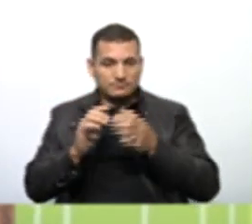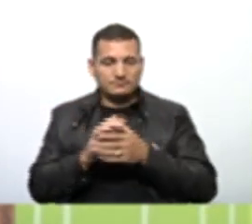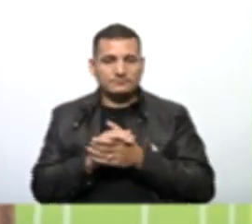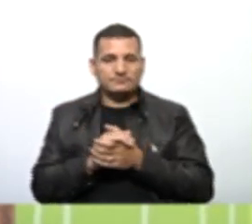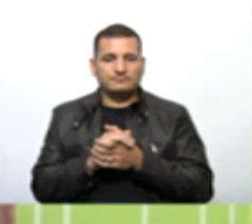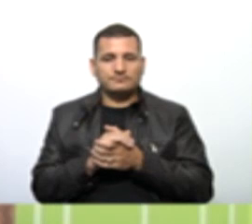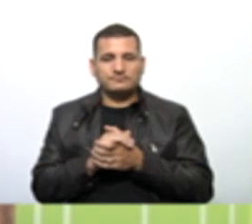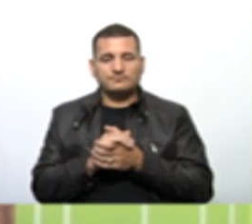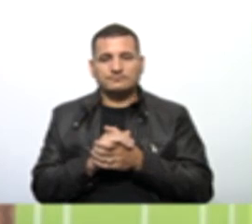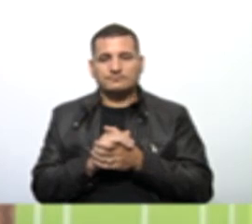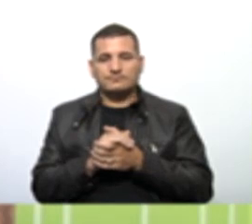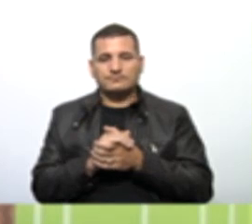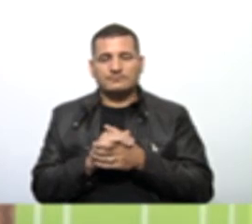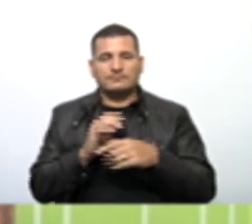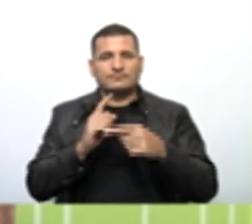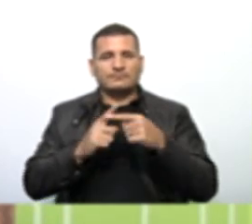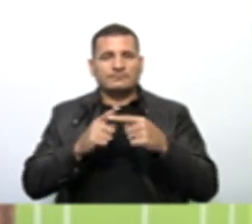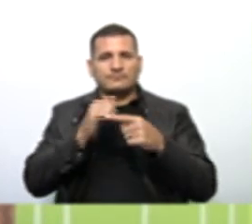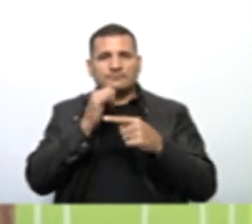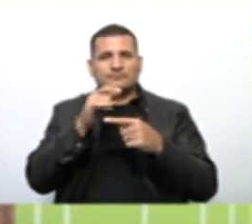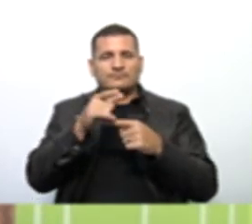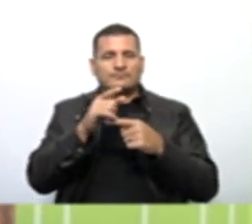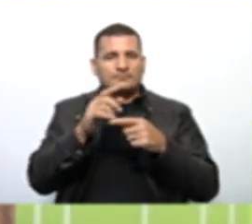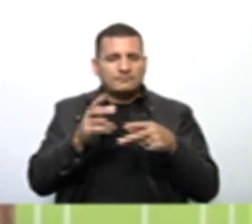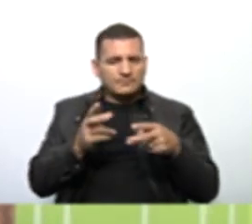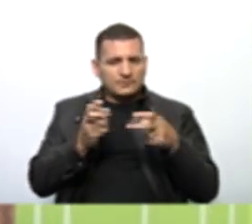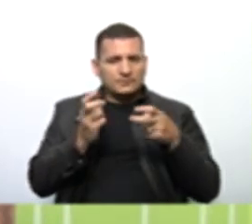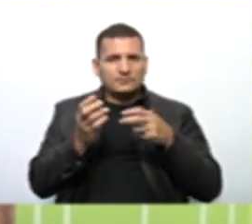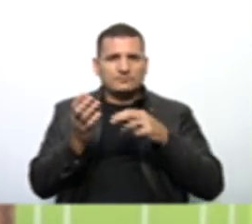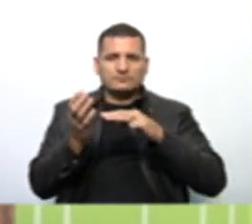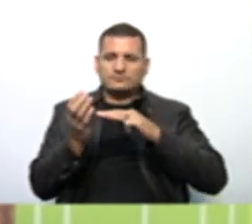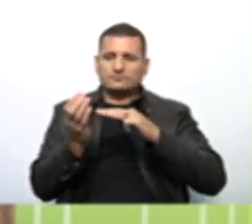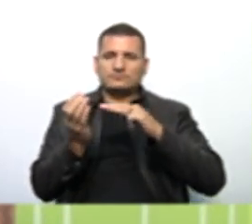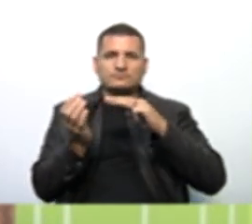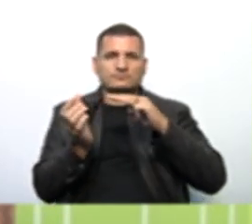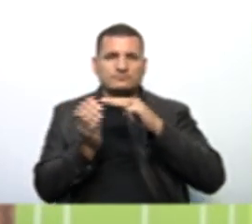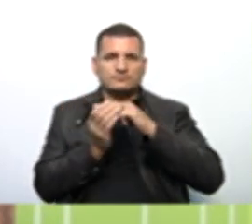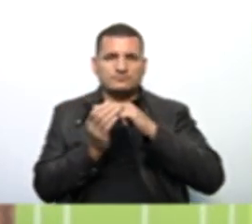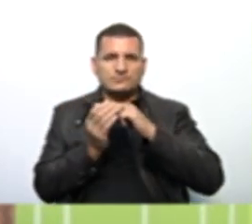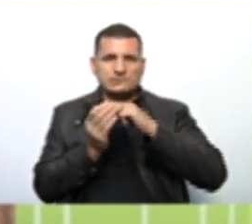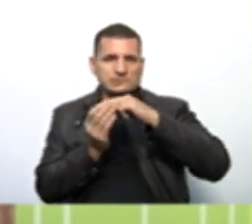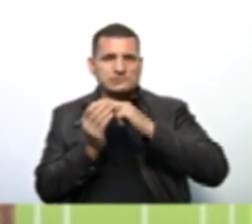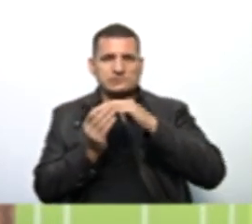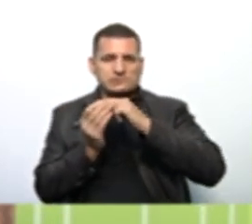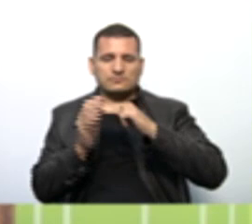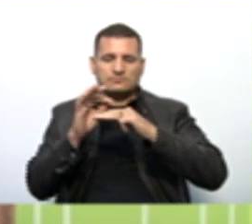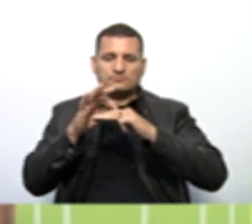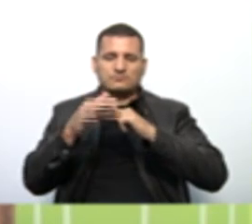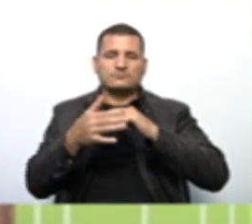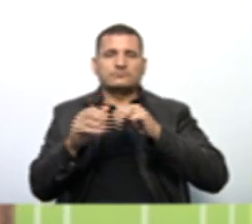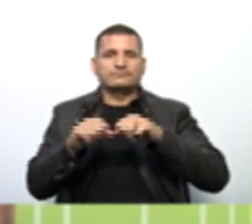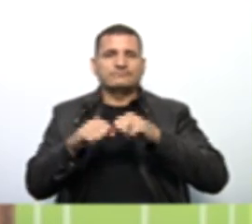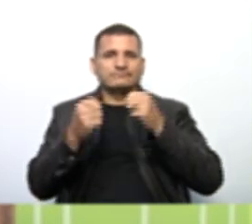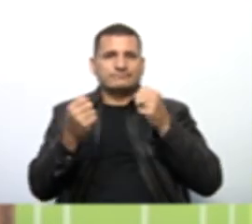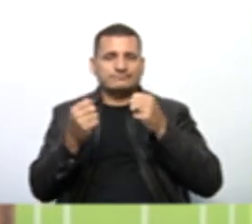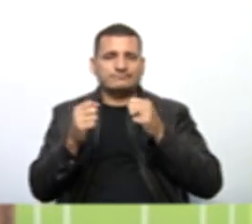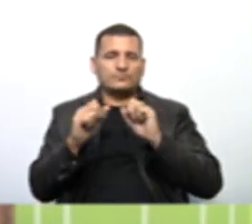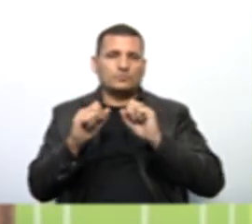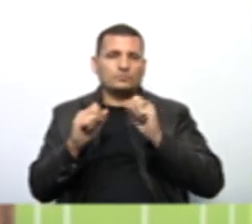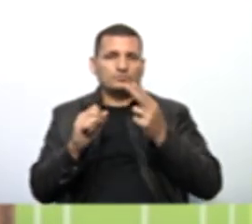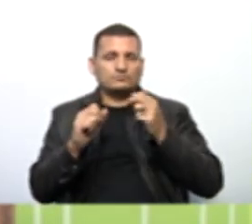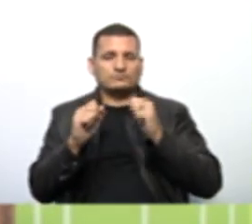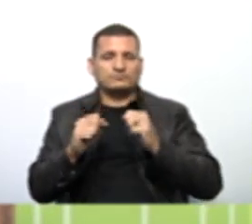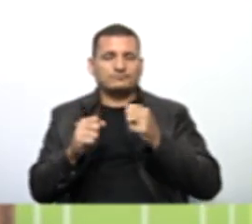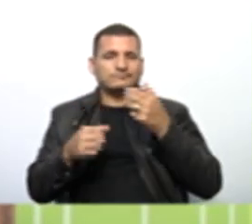você perceber que os filhos estão pra fora pessoa pode acontecer de quebrar e pode também causar em ter fé